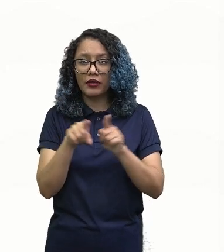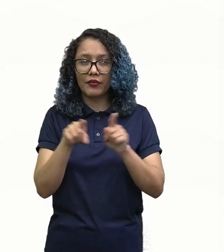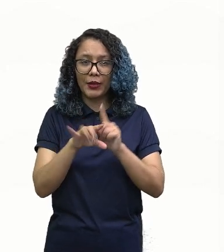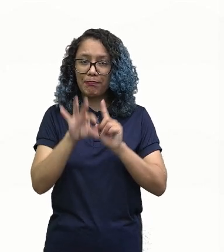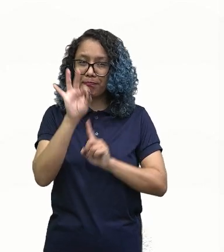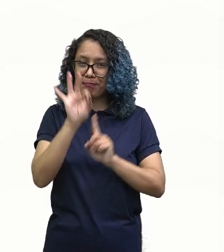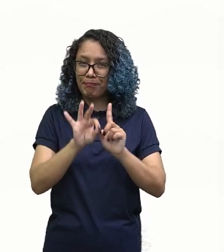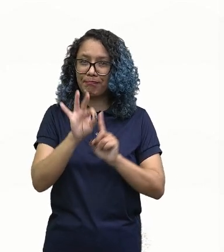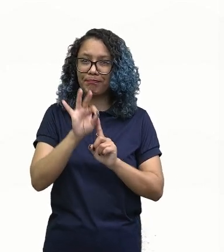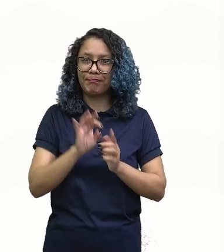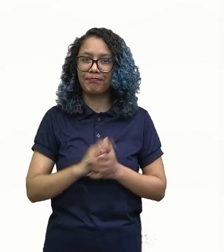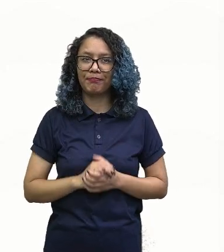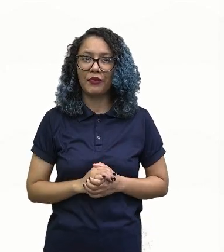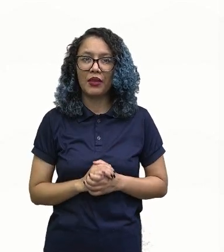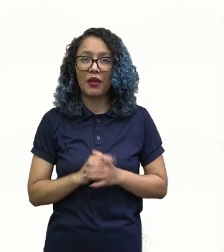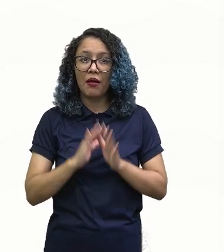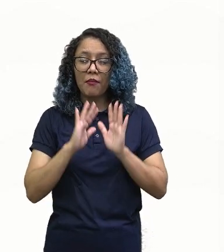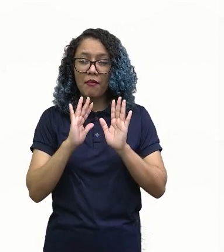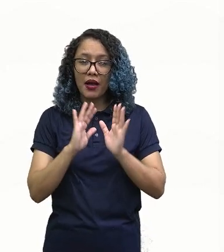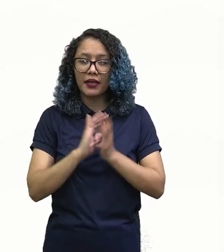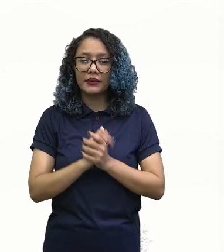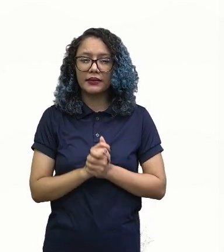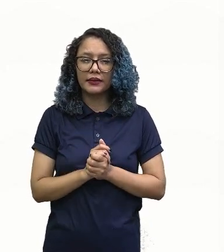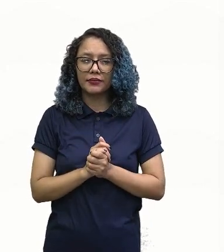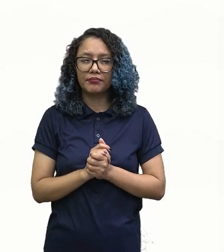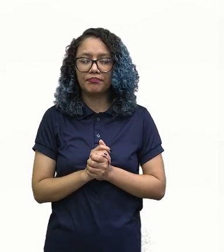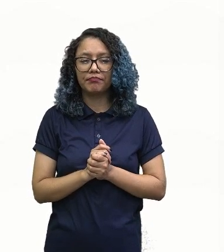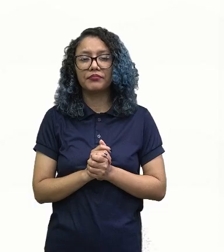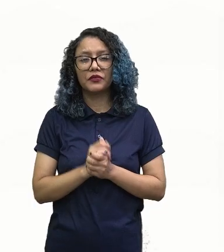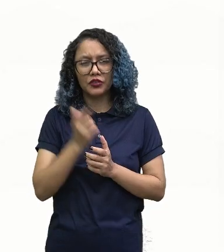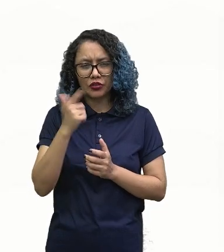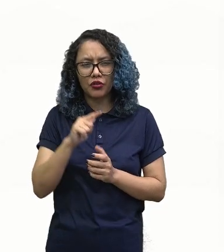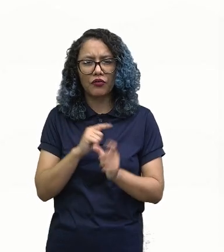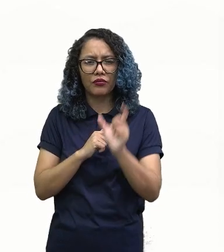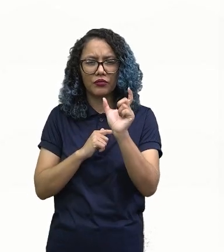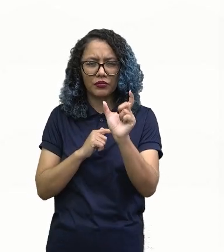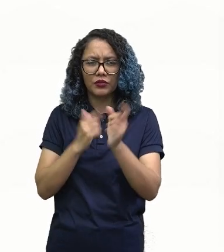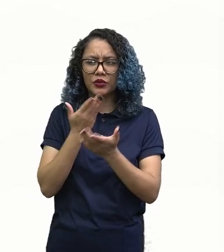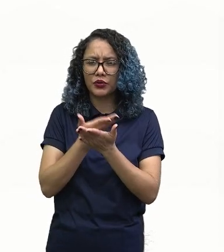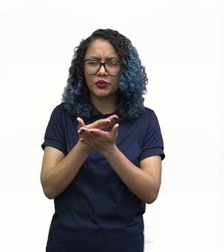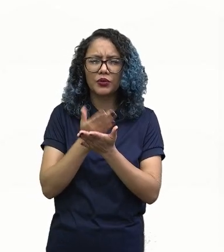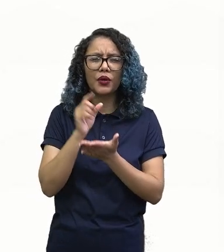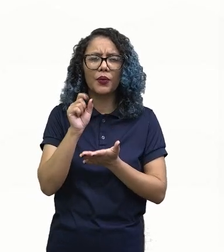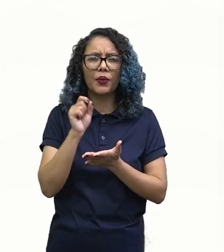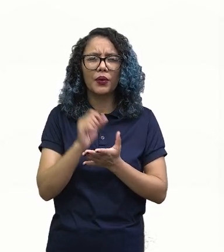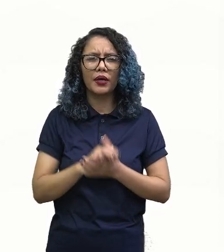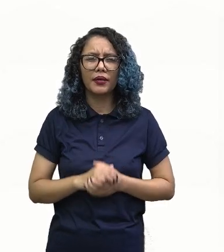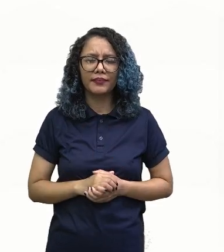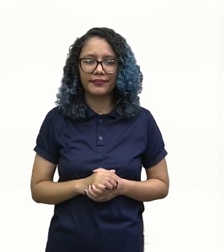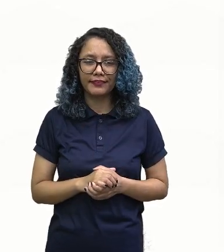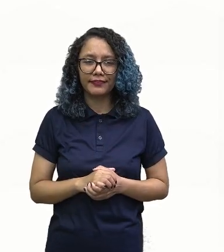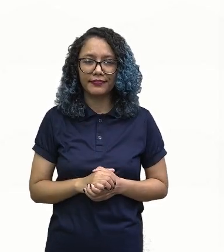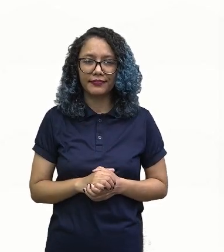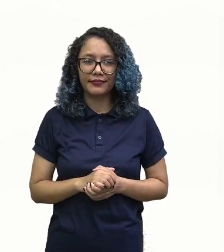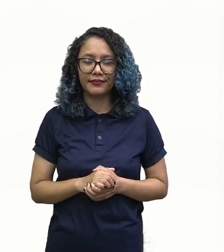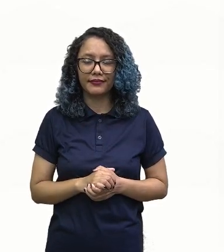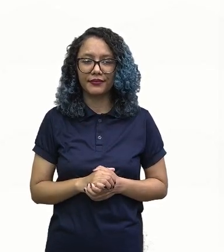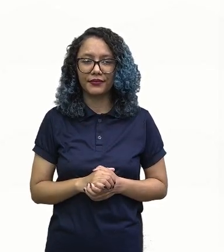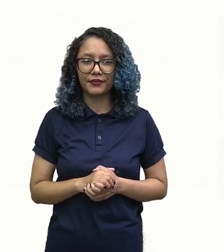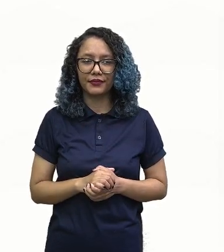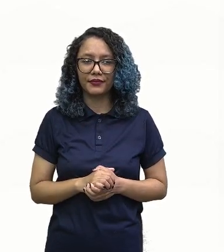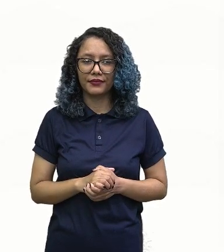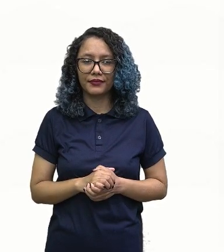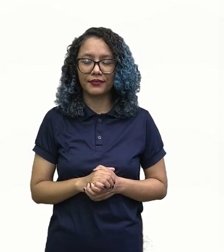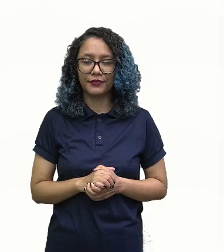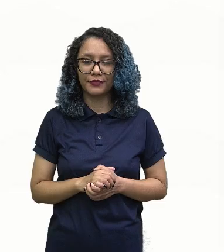temperatura. E quando se fala em termologia, e o que ela estuda? Nós temos aí que a